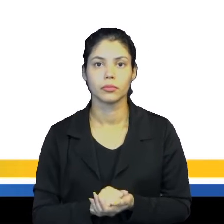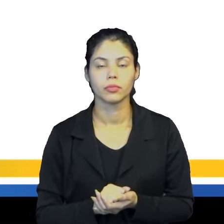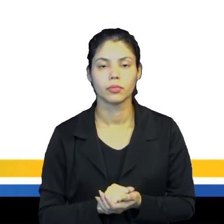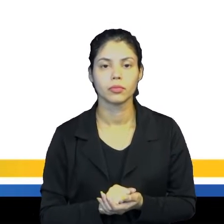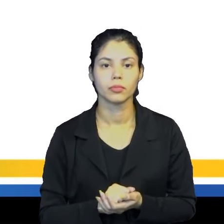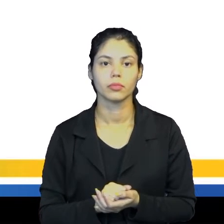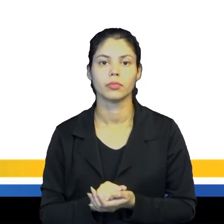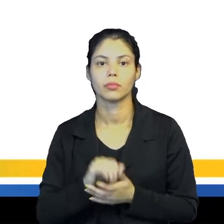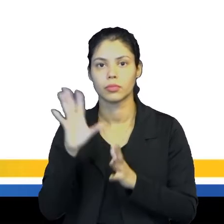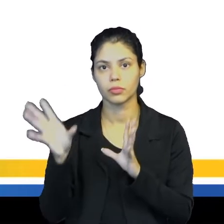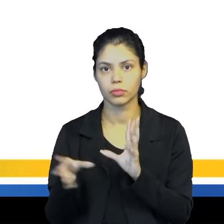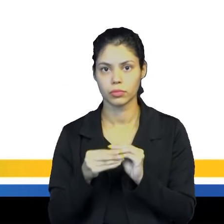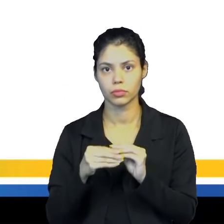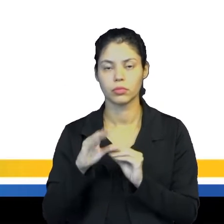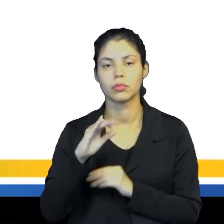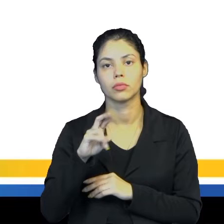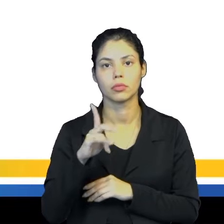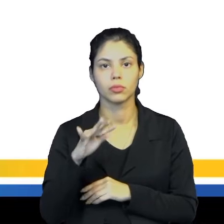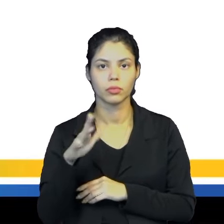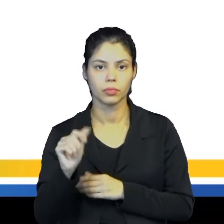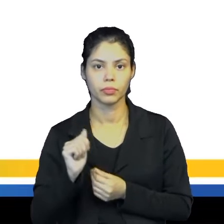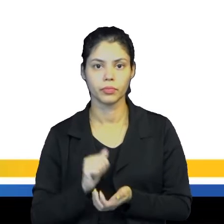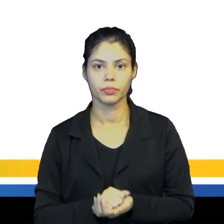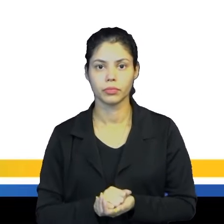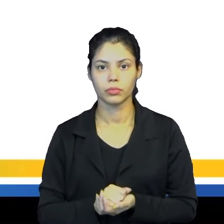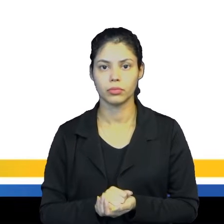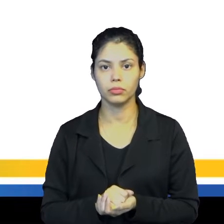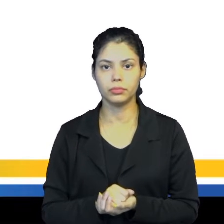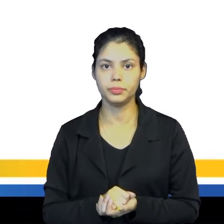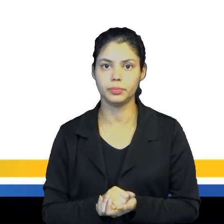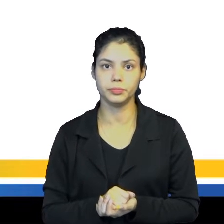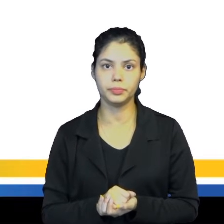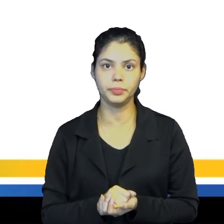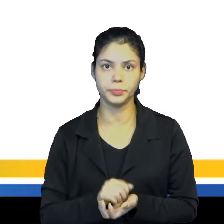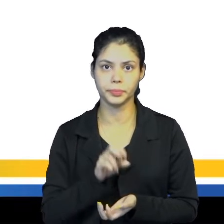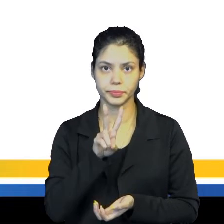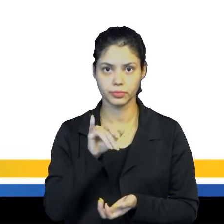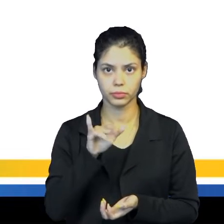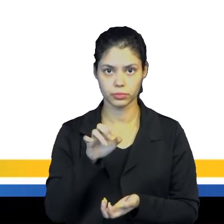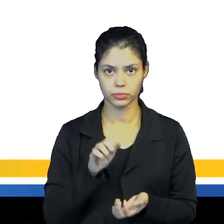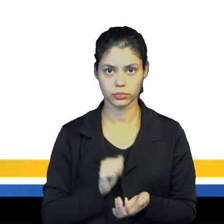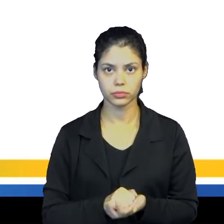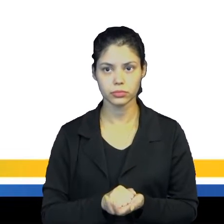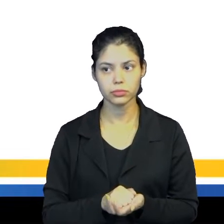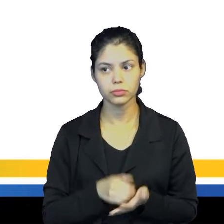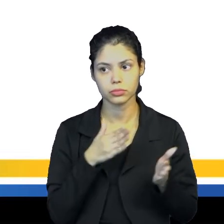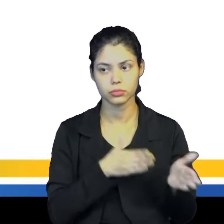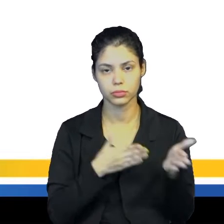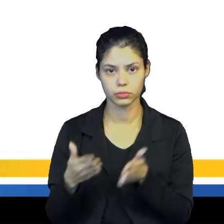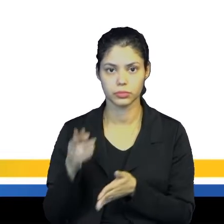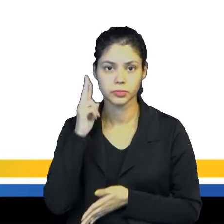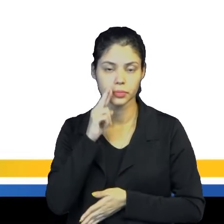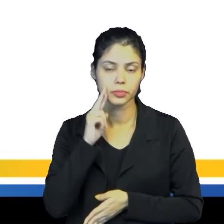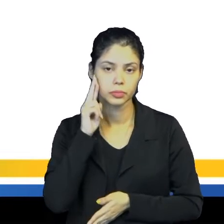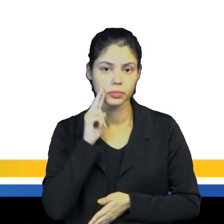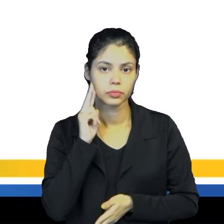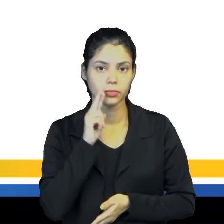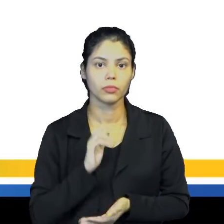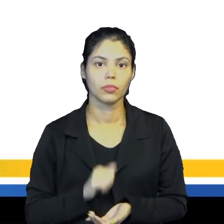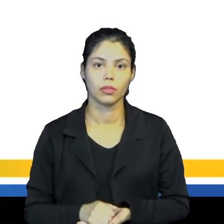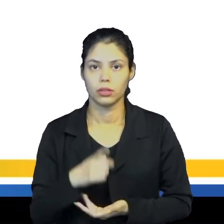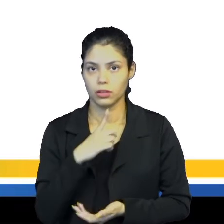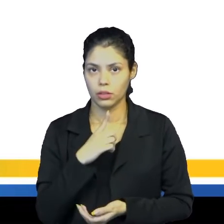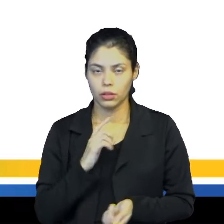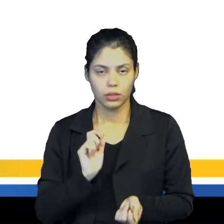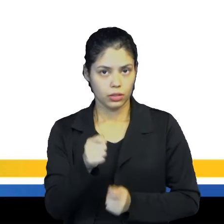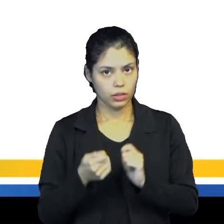a composição dos vice-reinos. Ali a parte rosa, né, a gente